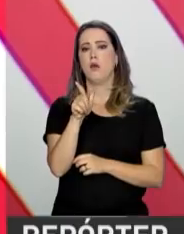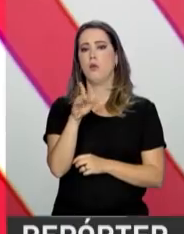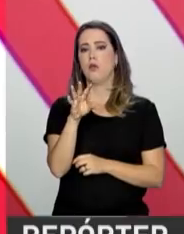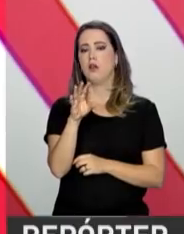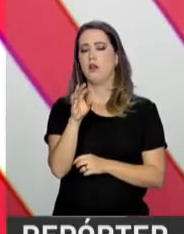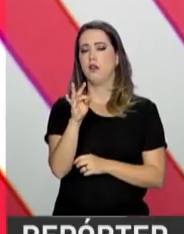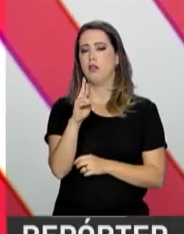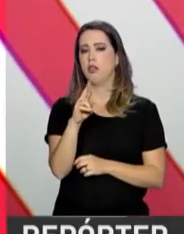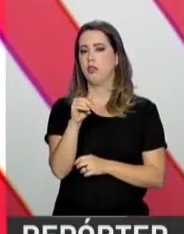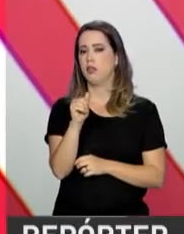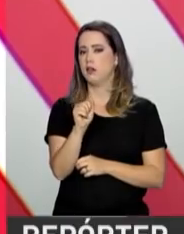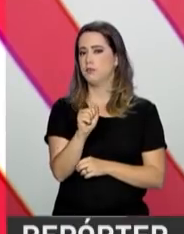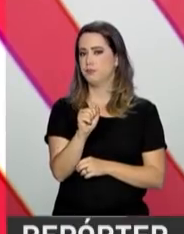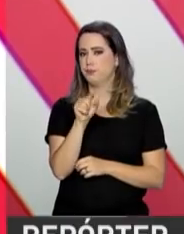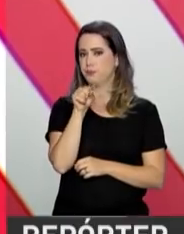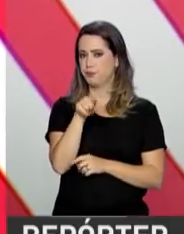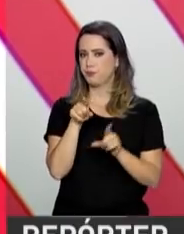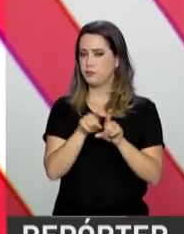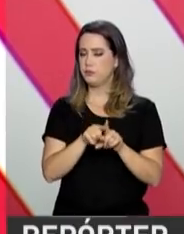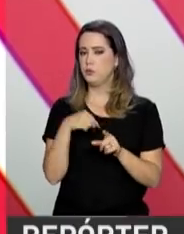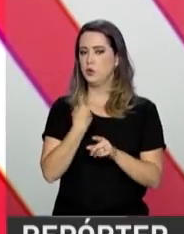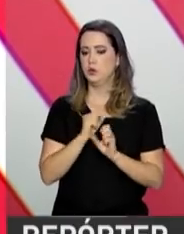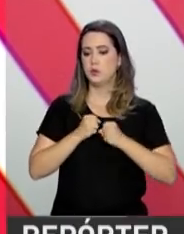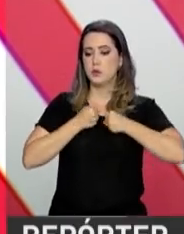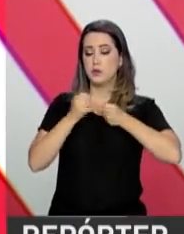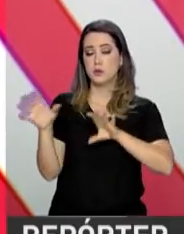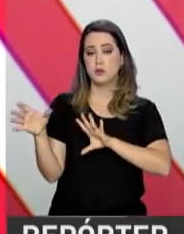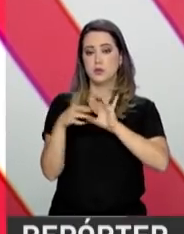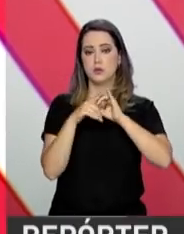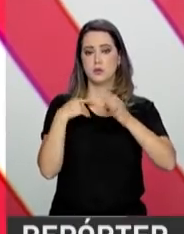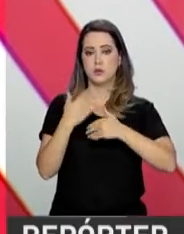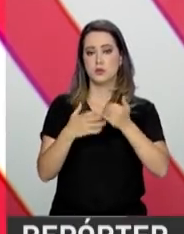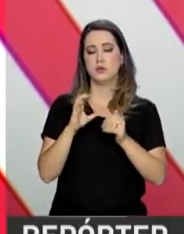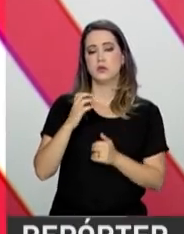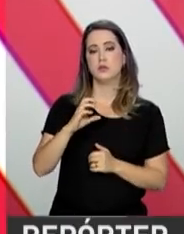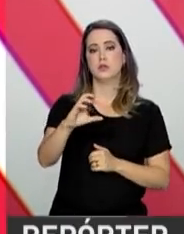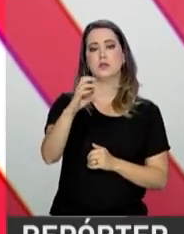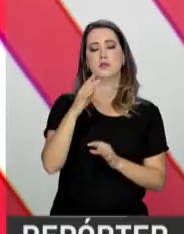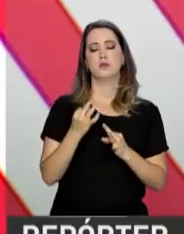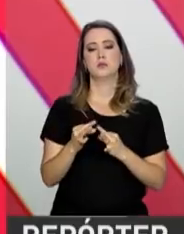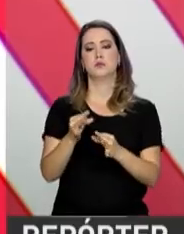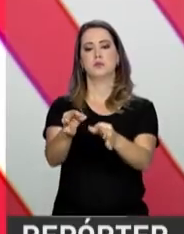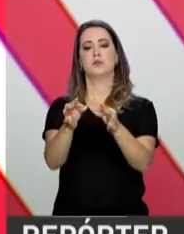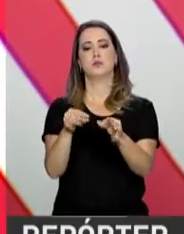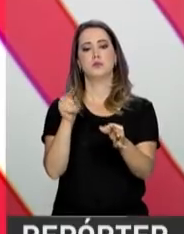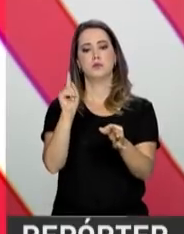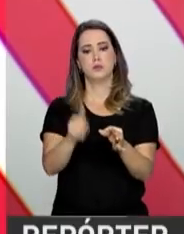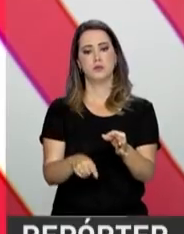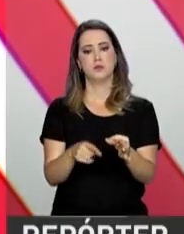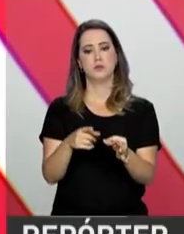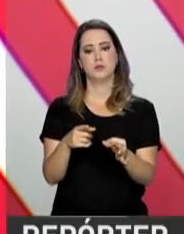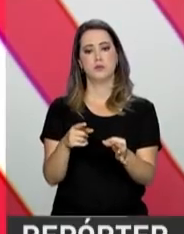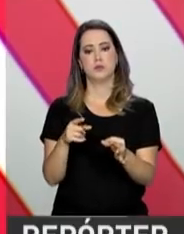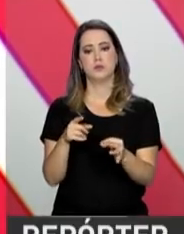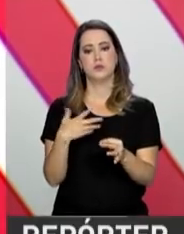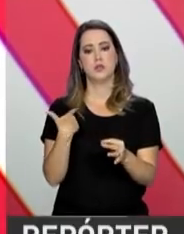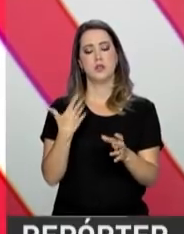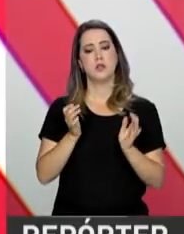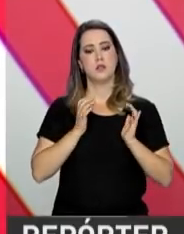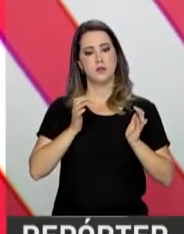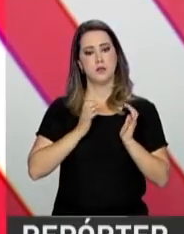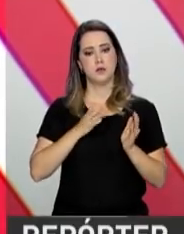esforços conjuntos para o desenvolvimento científico tecnológico e à prosperidade